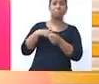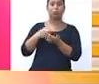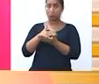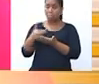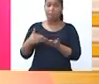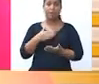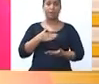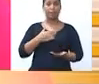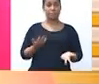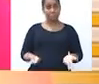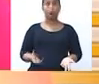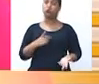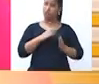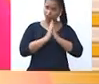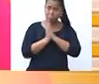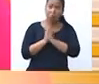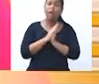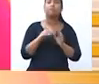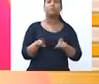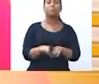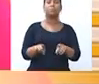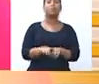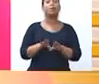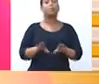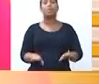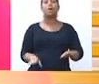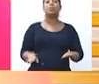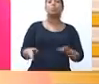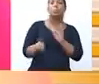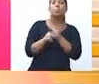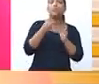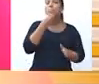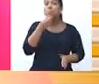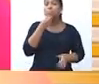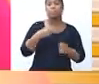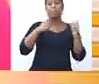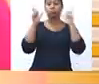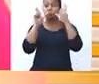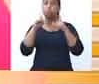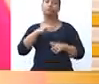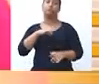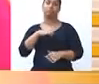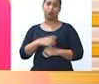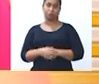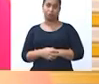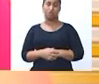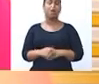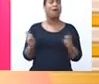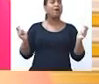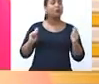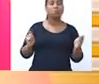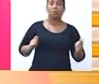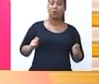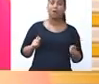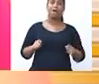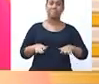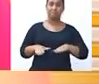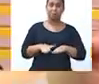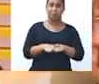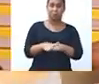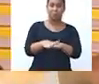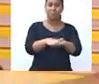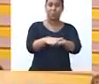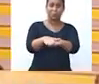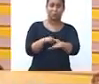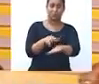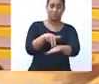bonecas também, claro, né? Sim. Mas assim, esse mundo masculino sempre me chamou a atenção. Adorava carrinho de rolemã. Não tinha